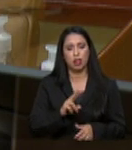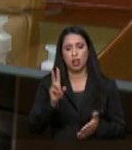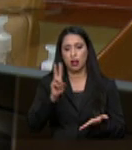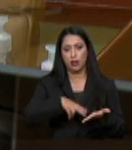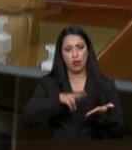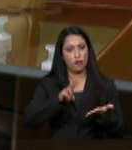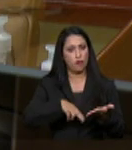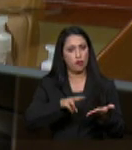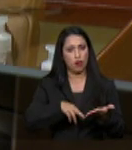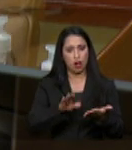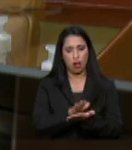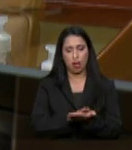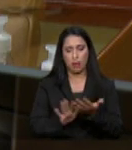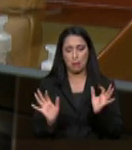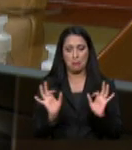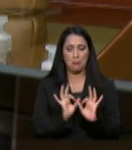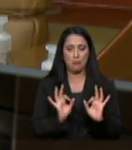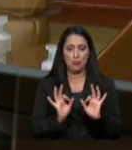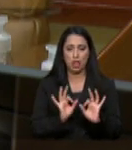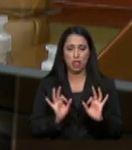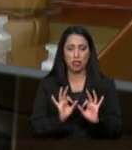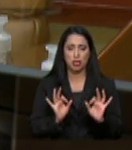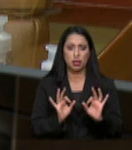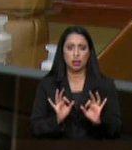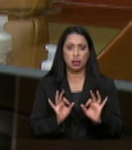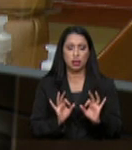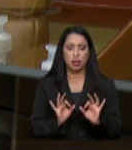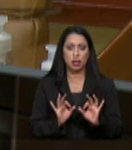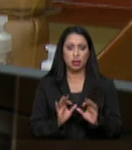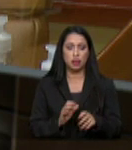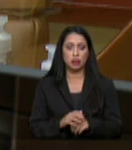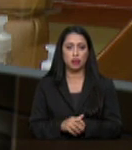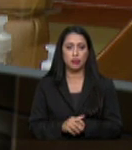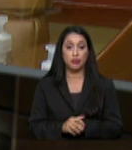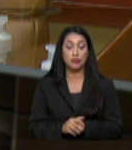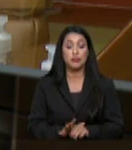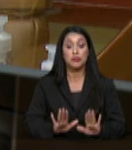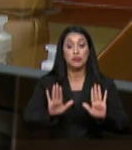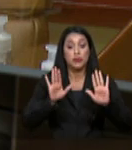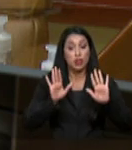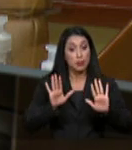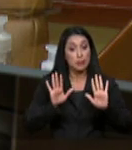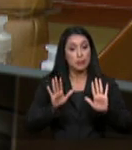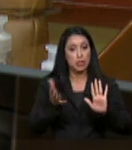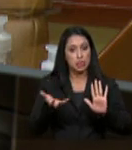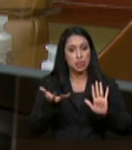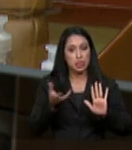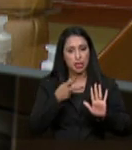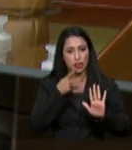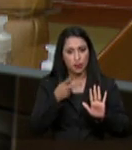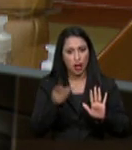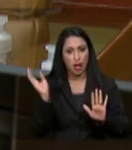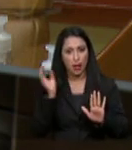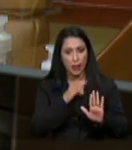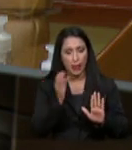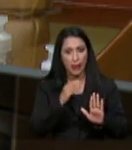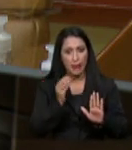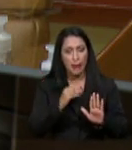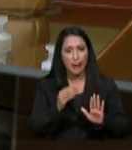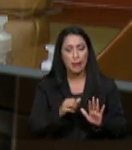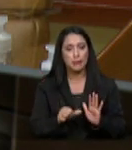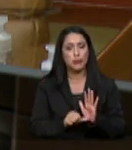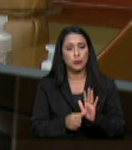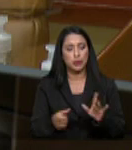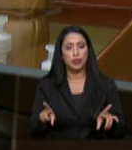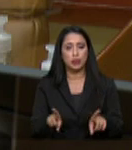leitura é eu faço em geral quanto o seu vogal mas apenas gostaria de enfatizar rapidíssima mente